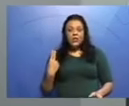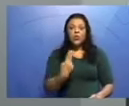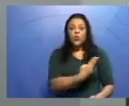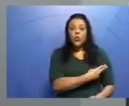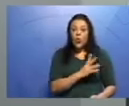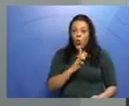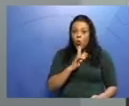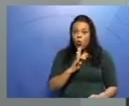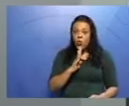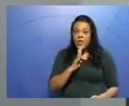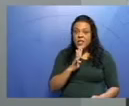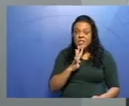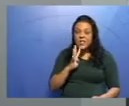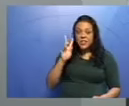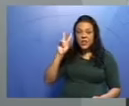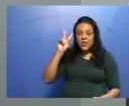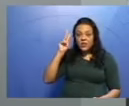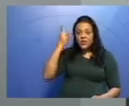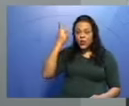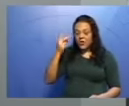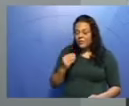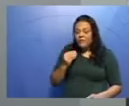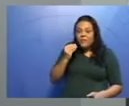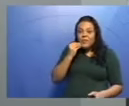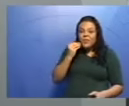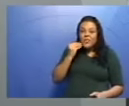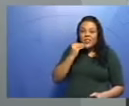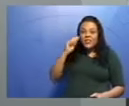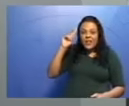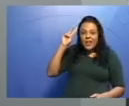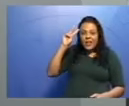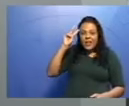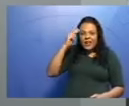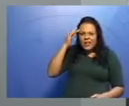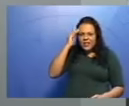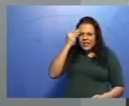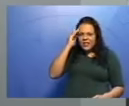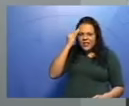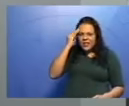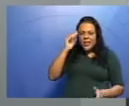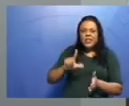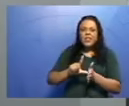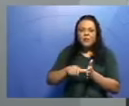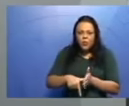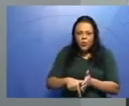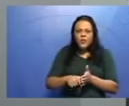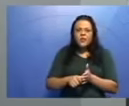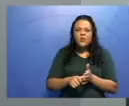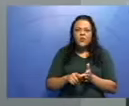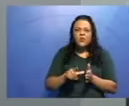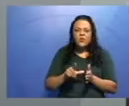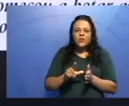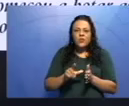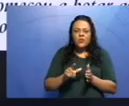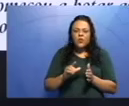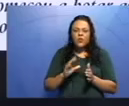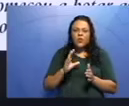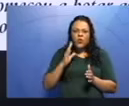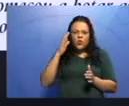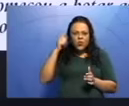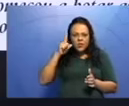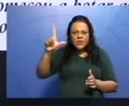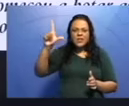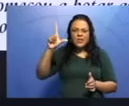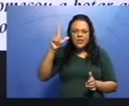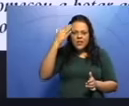e tentando entender. Que só na outra parte é que nós vamos conhecer o início, a origem de toda a história. Olha o